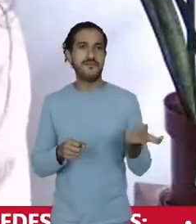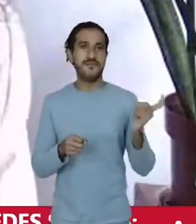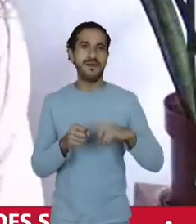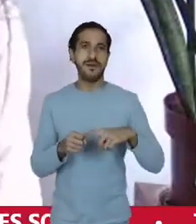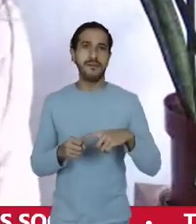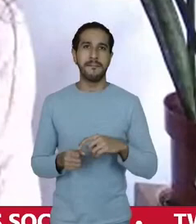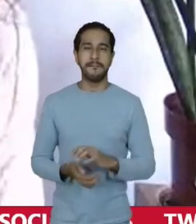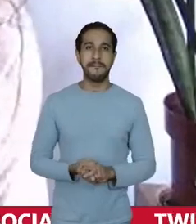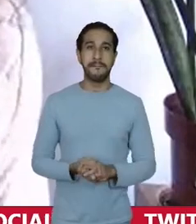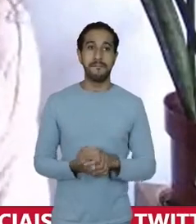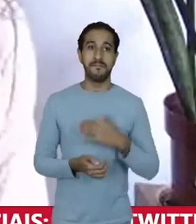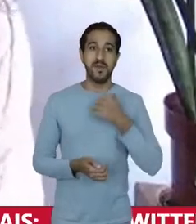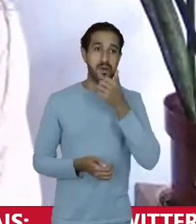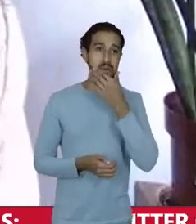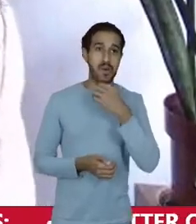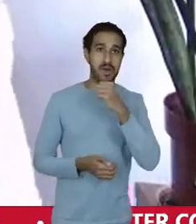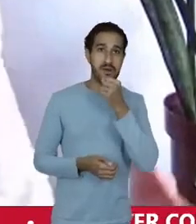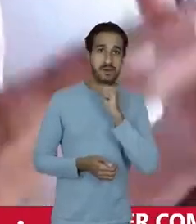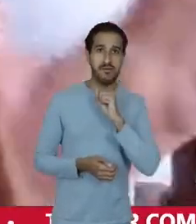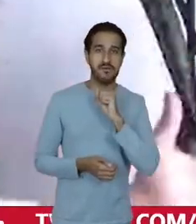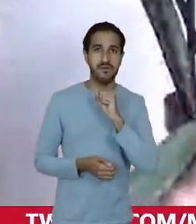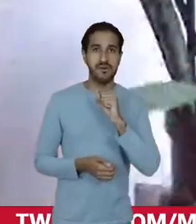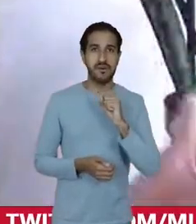retorno. Meu avô